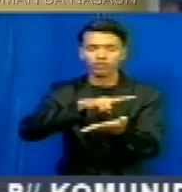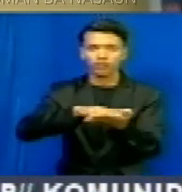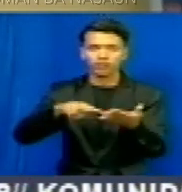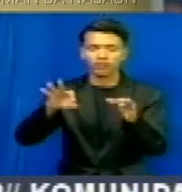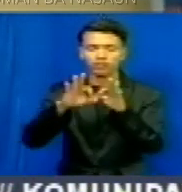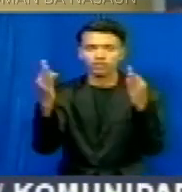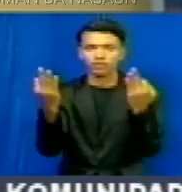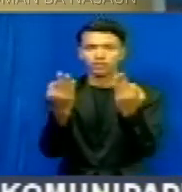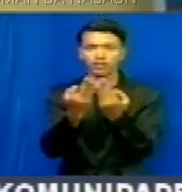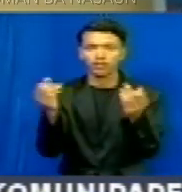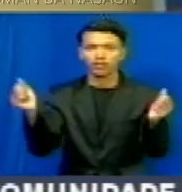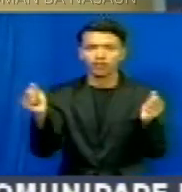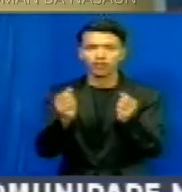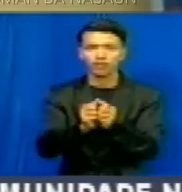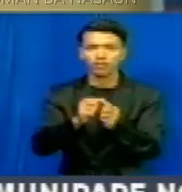no abandono, ramoto